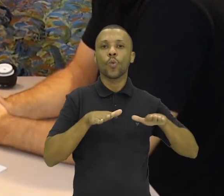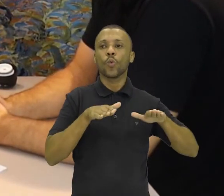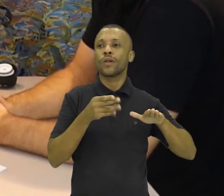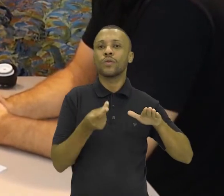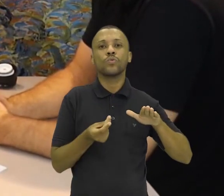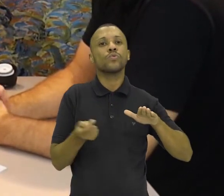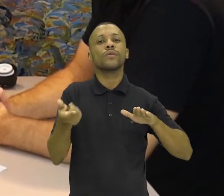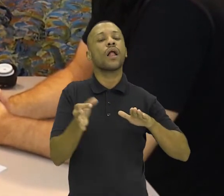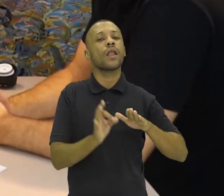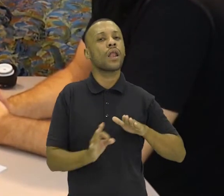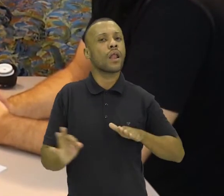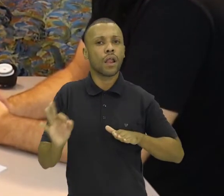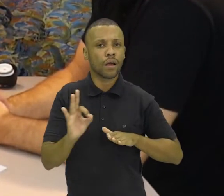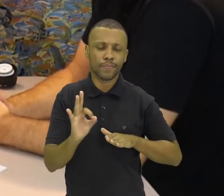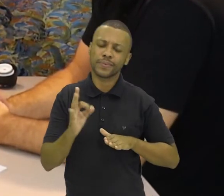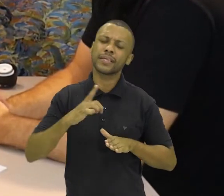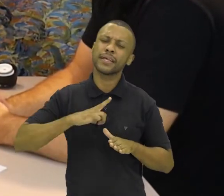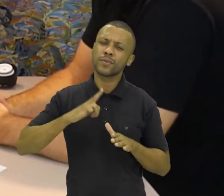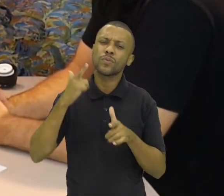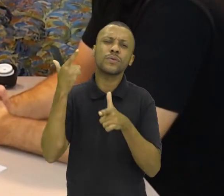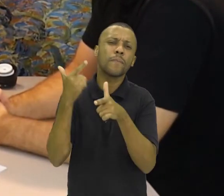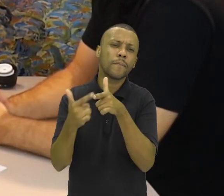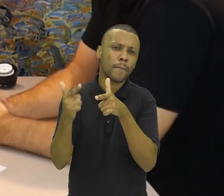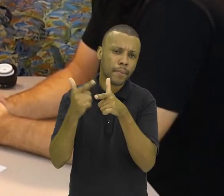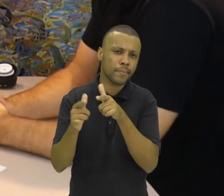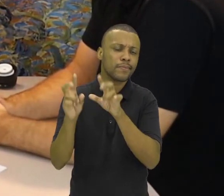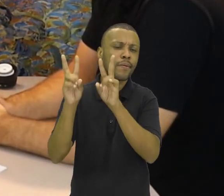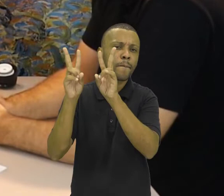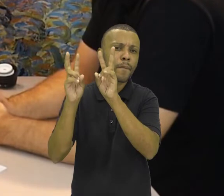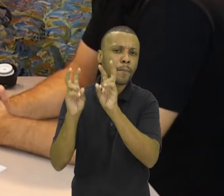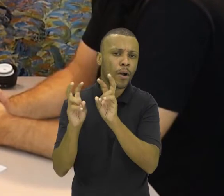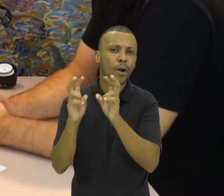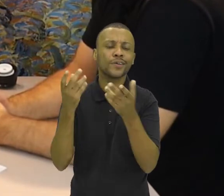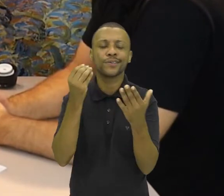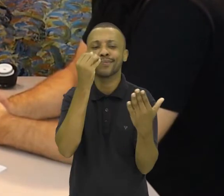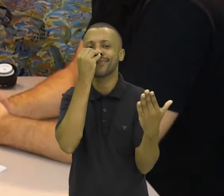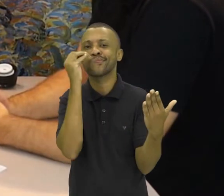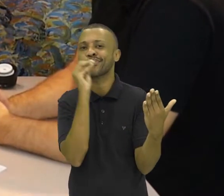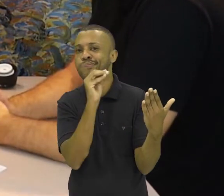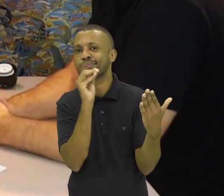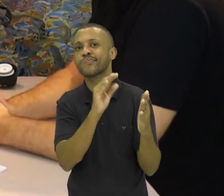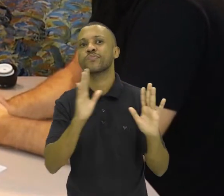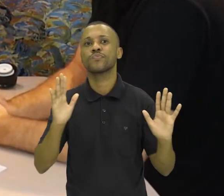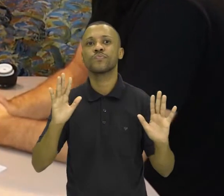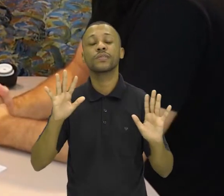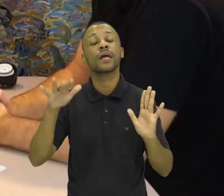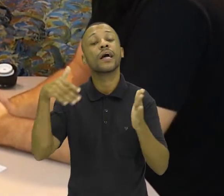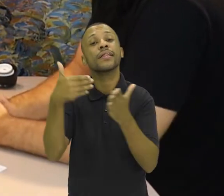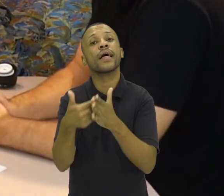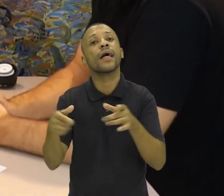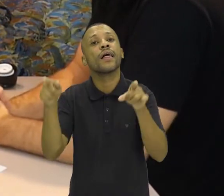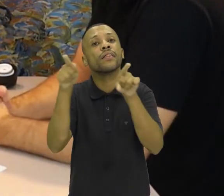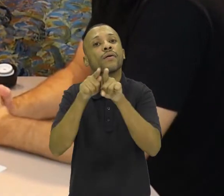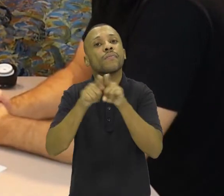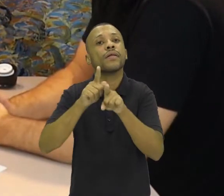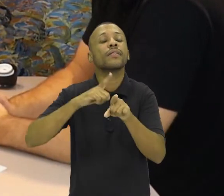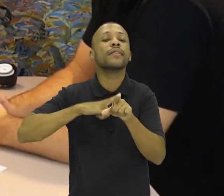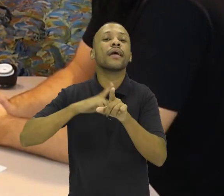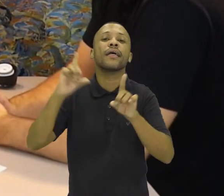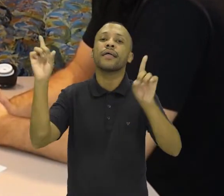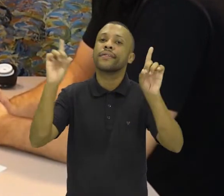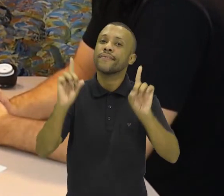aí entrou nessa questão de ser a população invisível, Sim. tá? Até porque